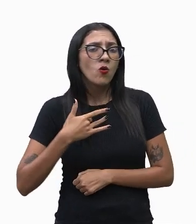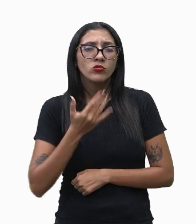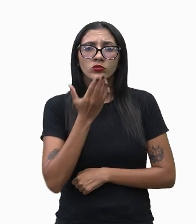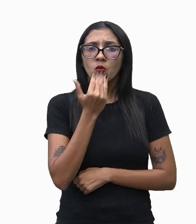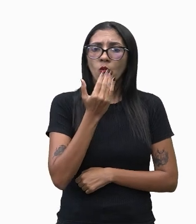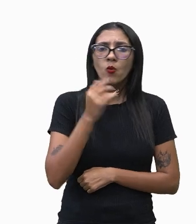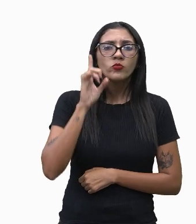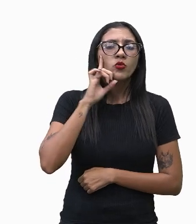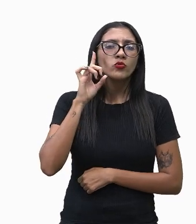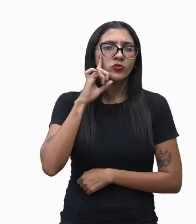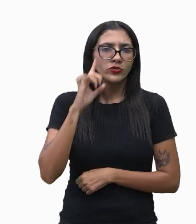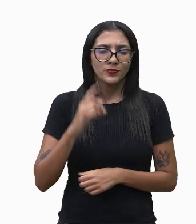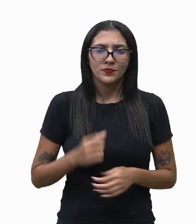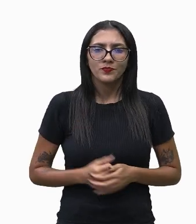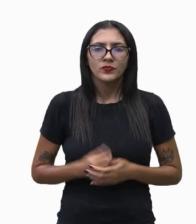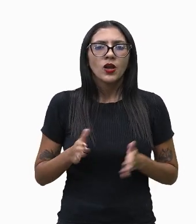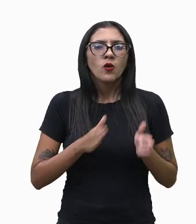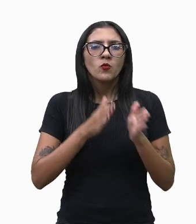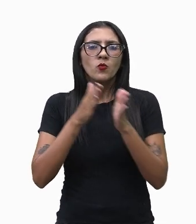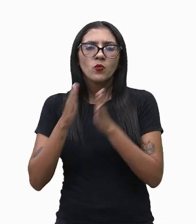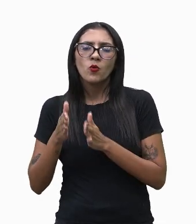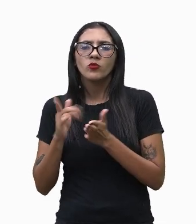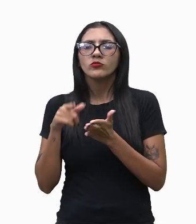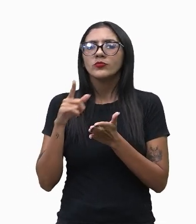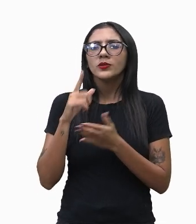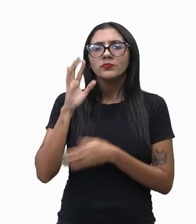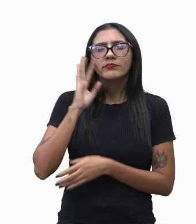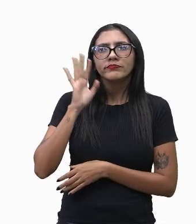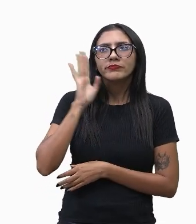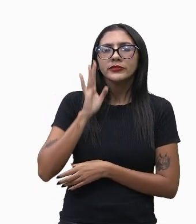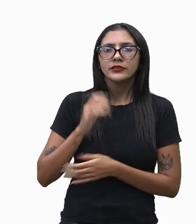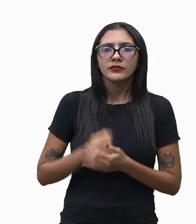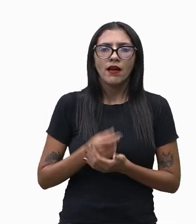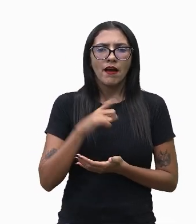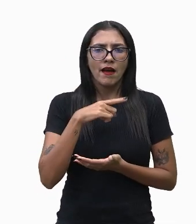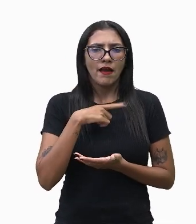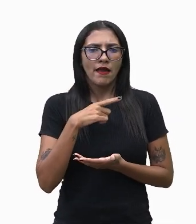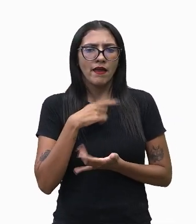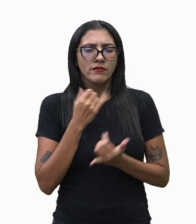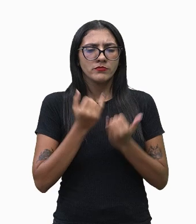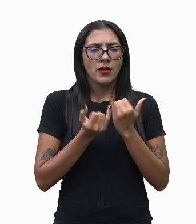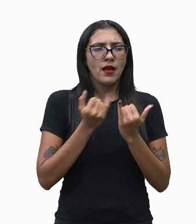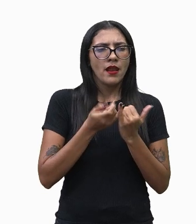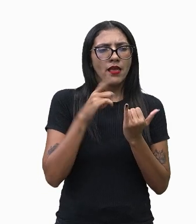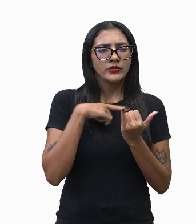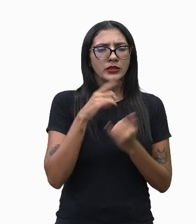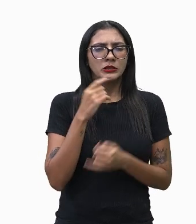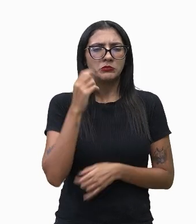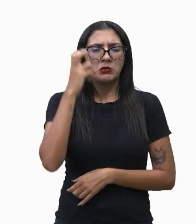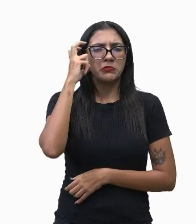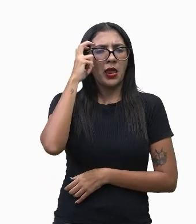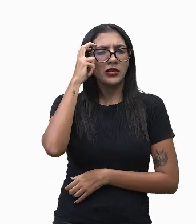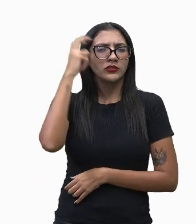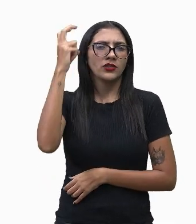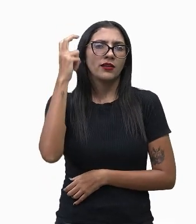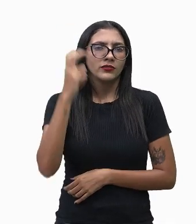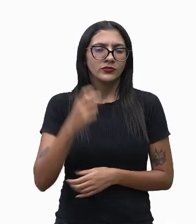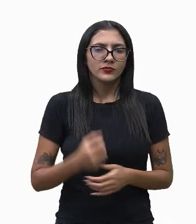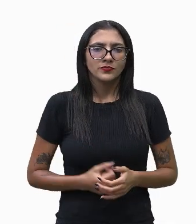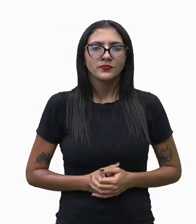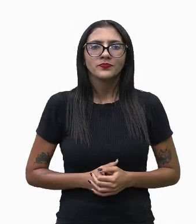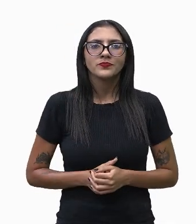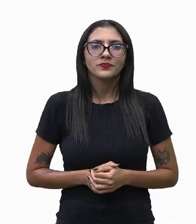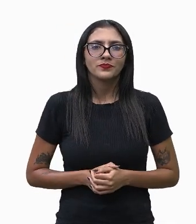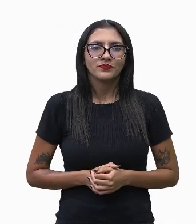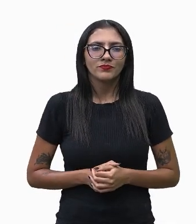o passarinho, né, filho fala, e eles ainda se acham seres racionais. Bem, fica aí a